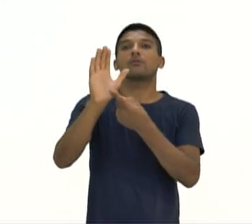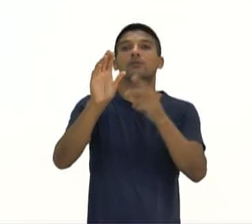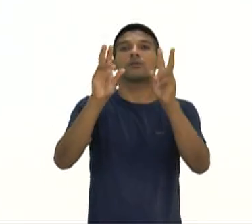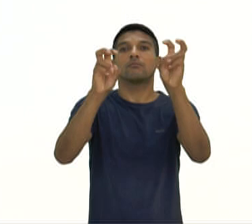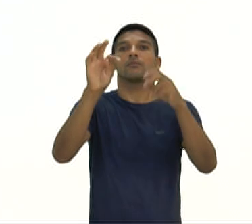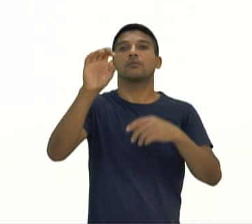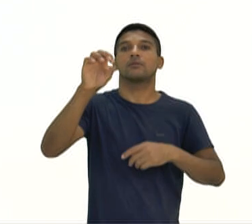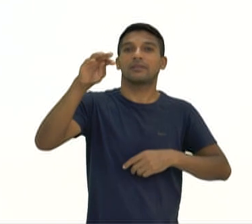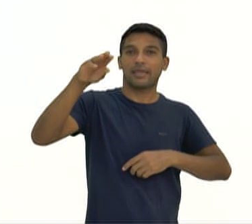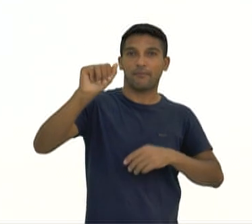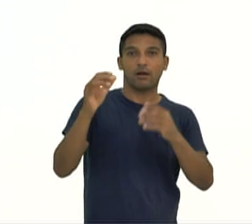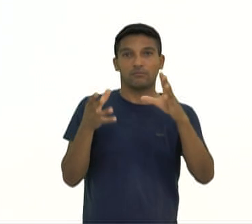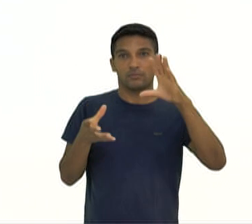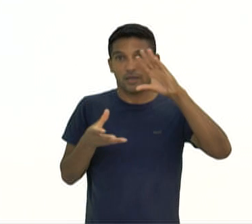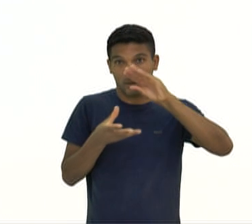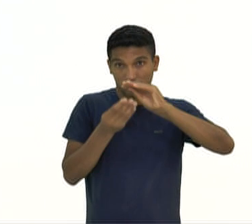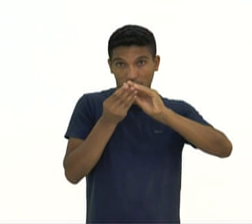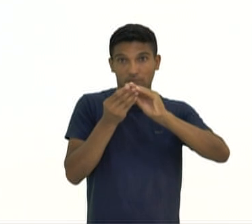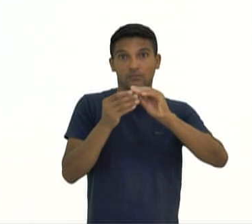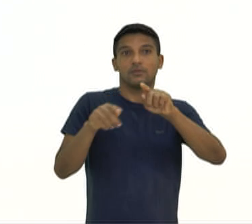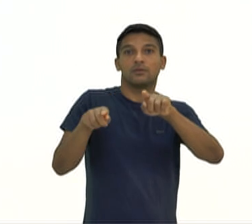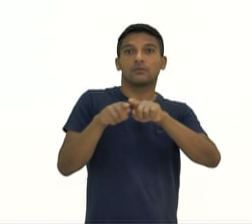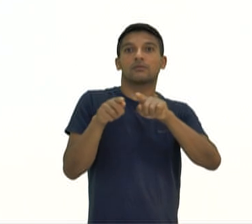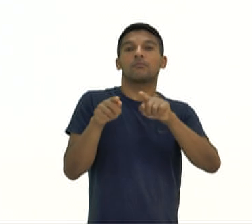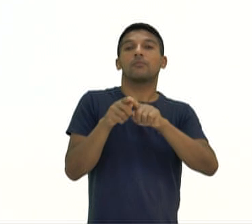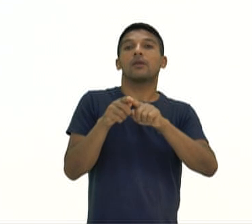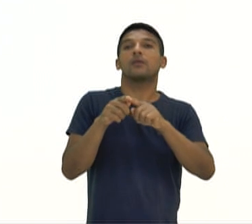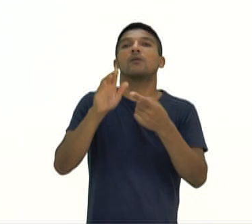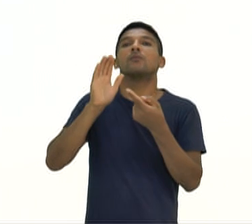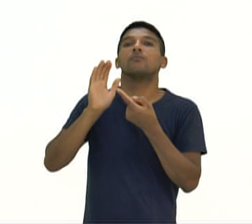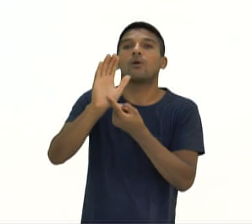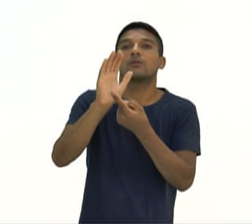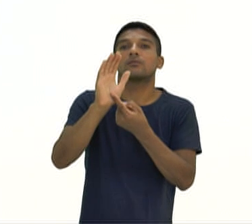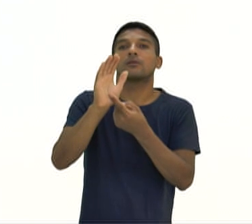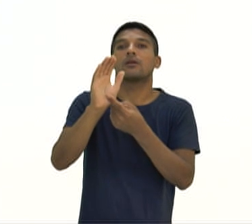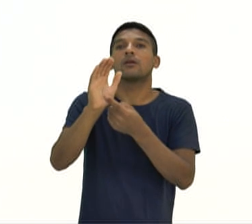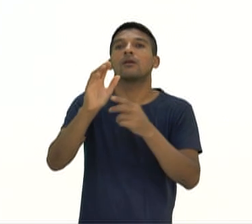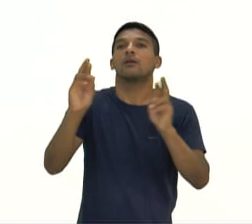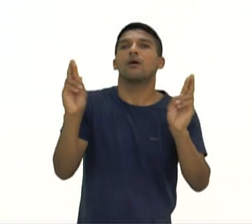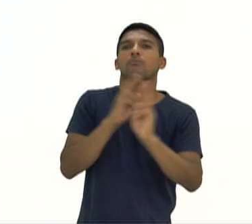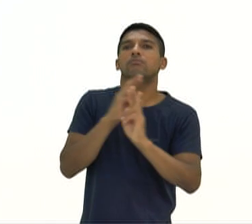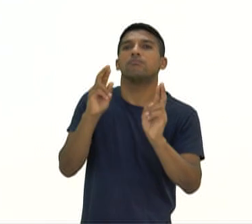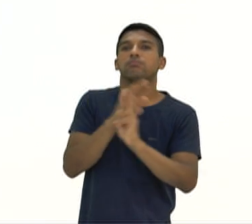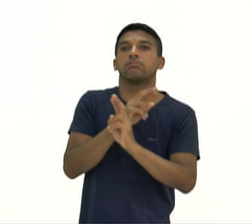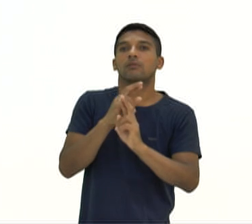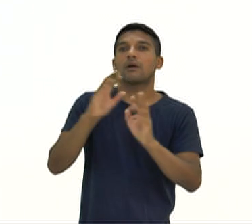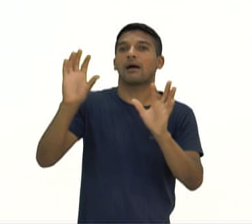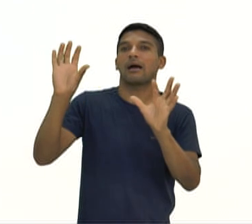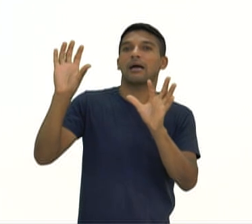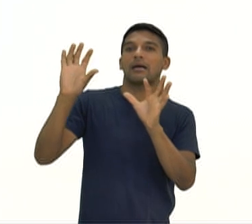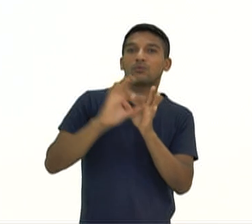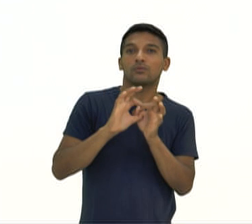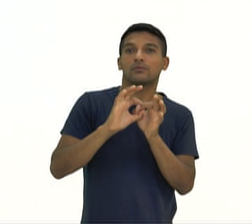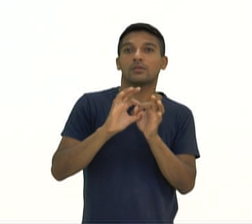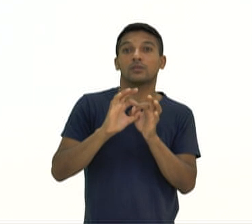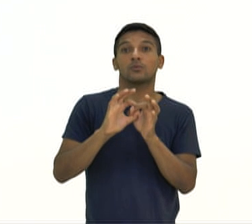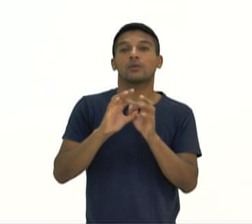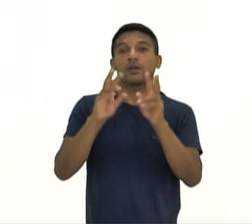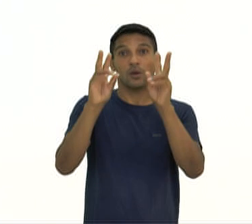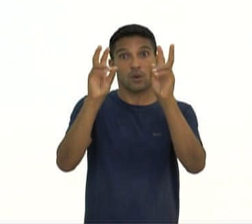sua profissão e a relação com o assunto. Se você respondeu algo parecido com complementar o